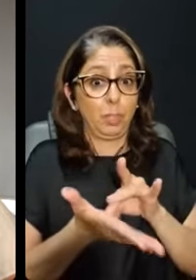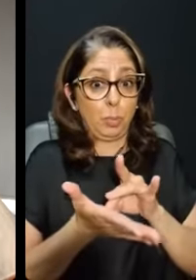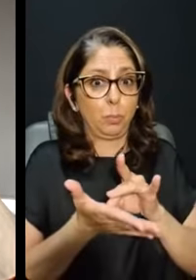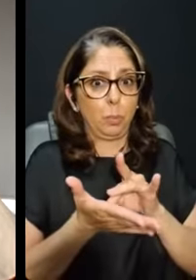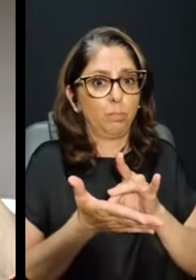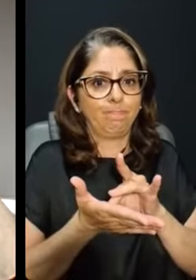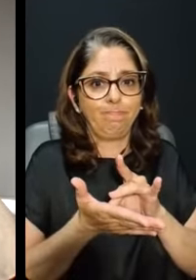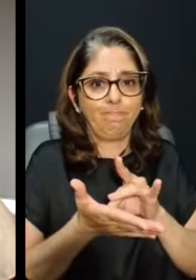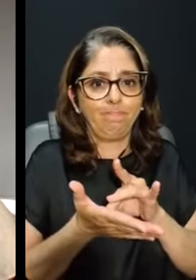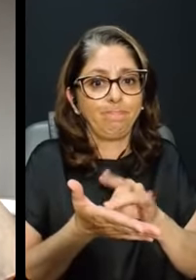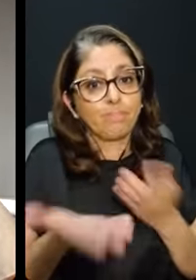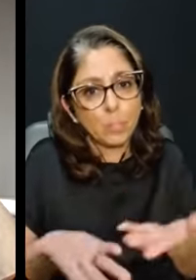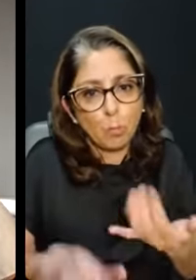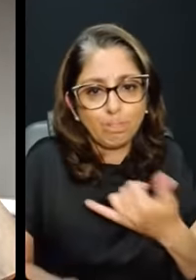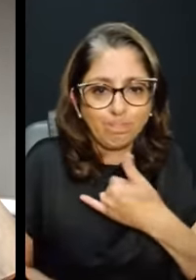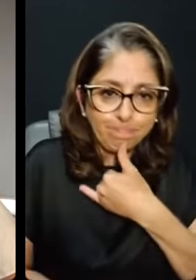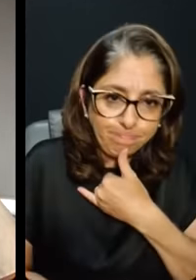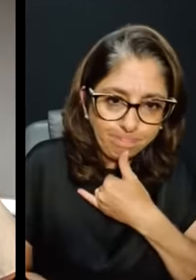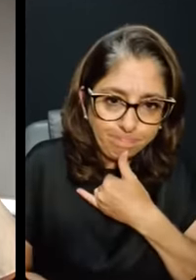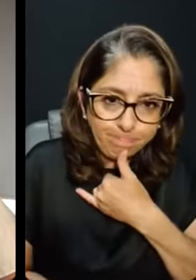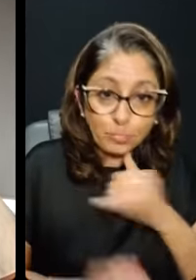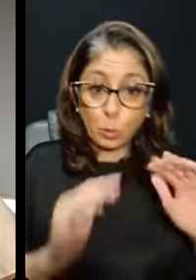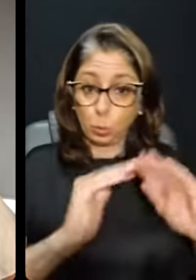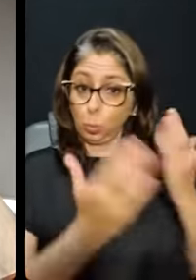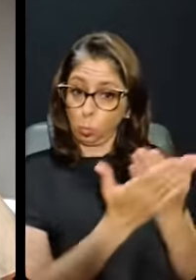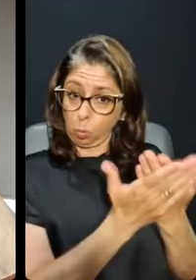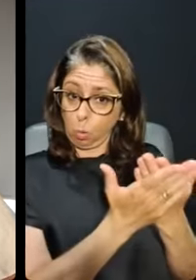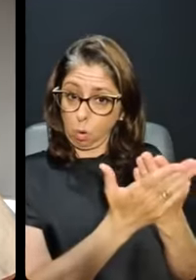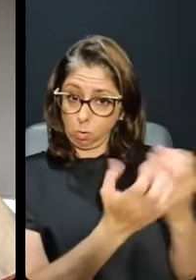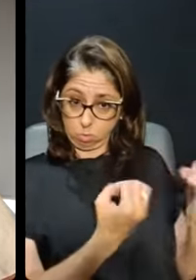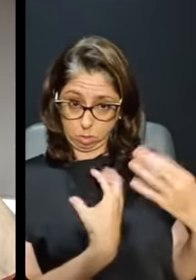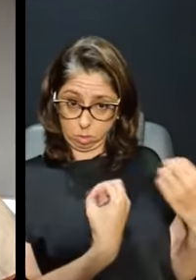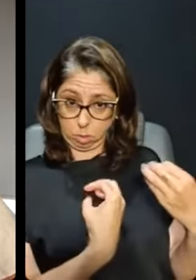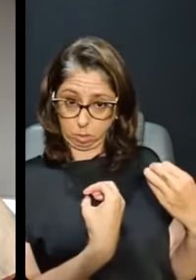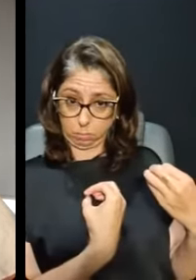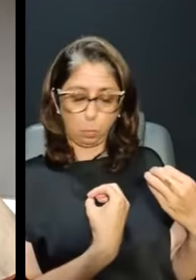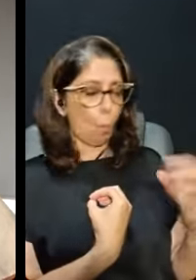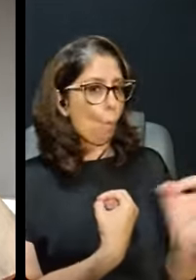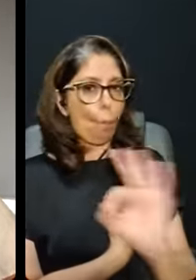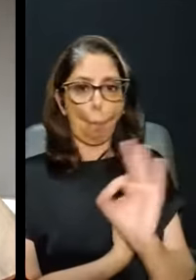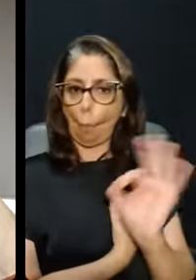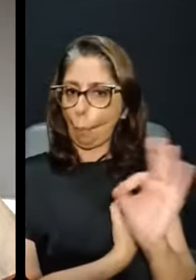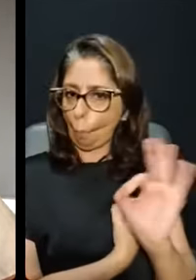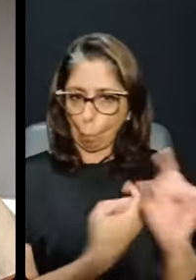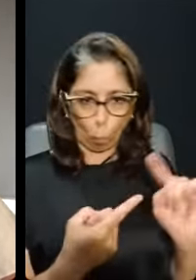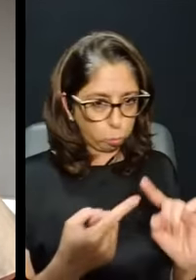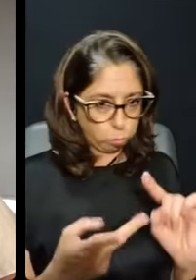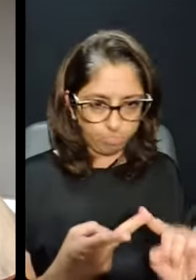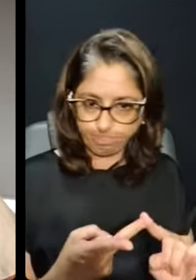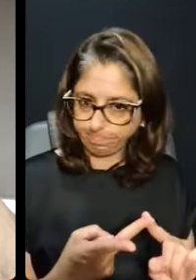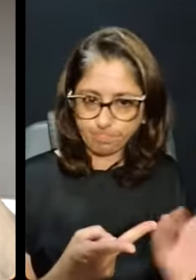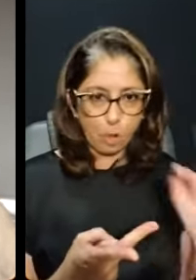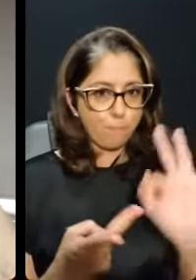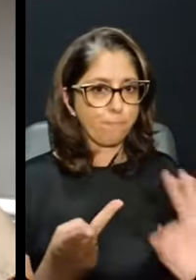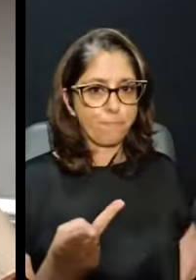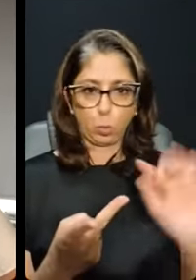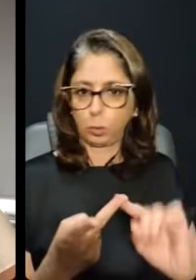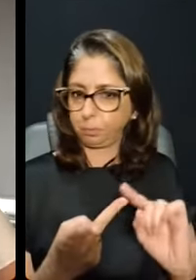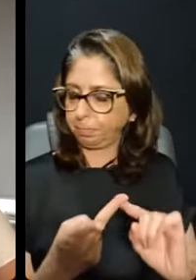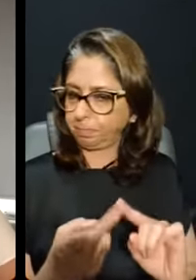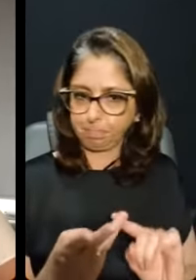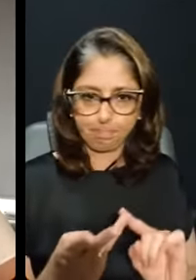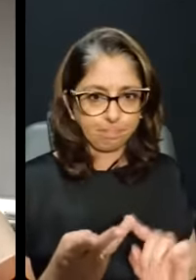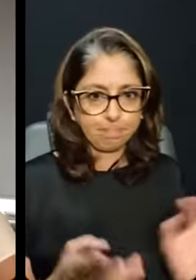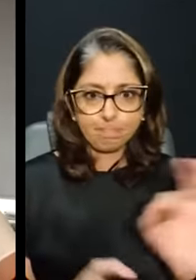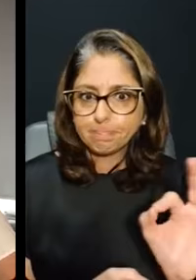não aprende isso na faculdade. Seria muito interessante que a gente tivesse uma disciplina de acessibilidade e inclusão em todos